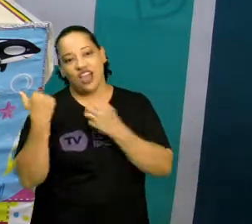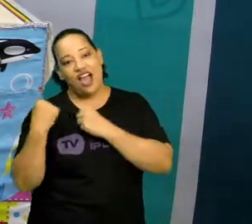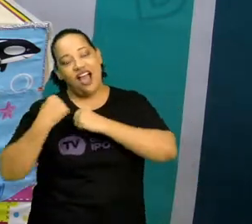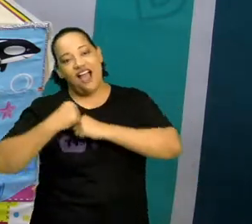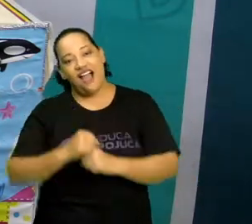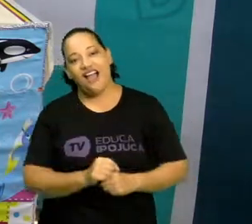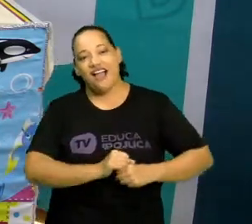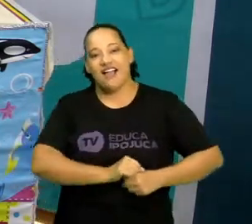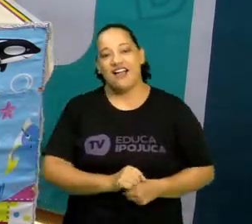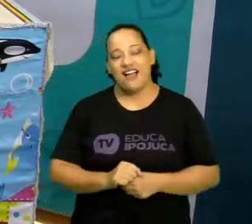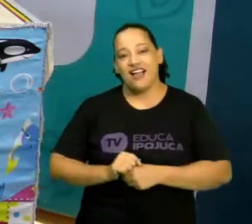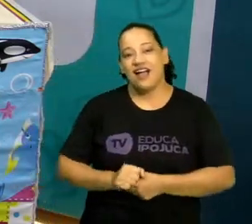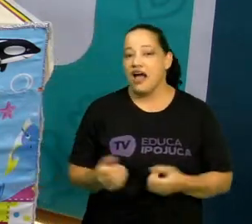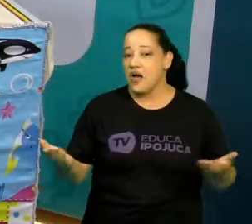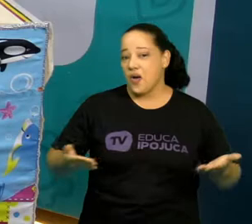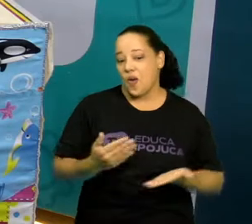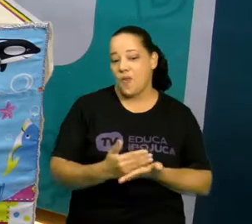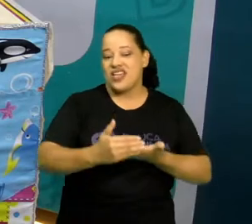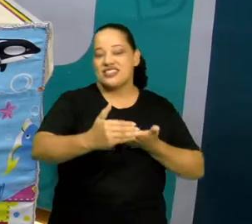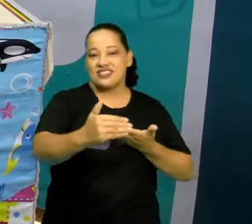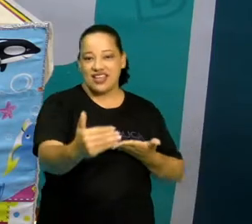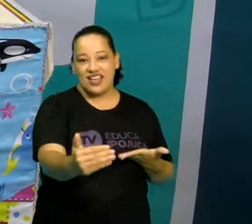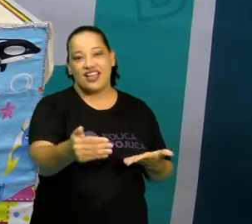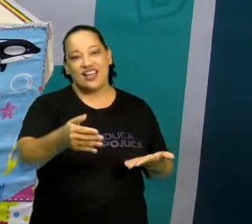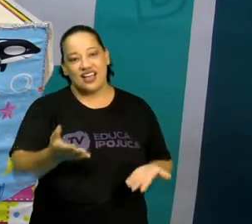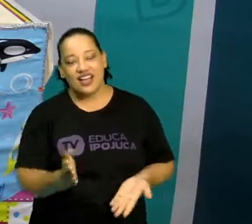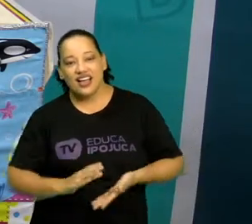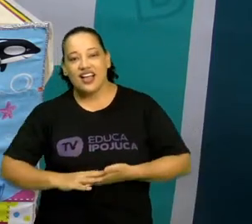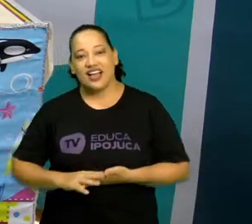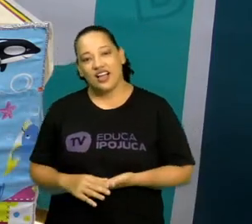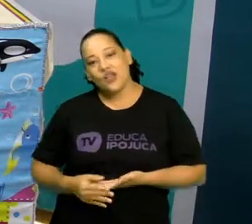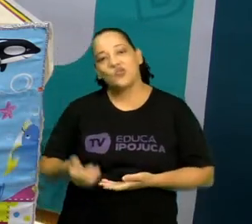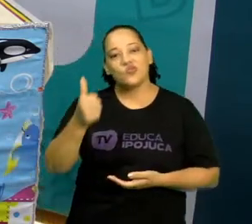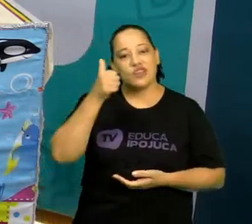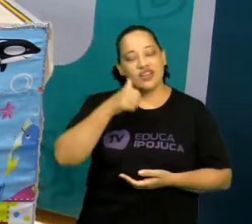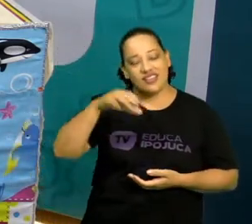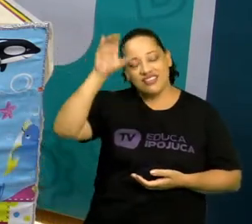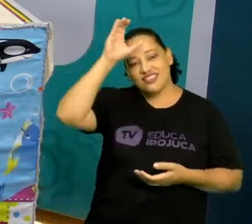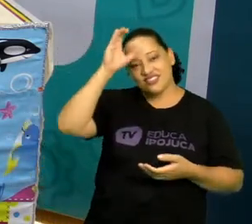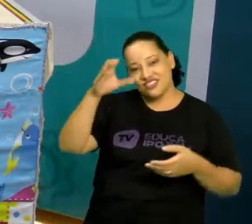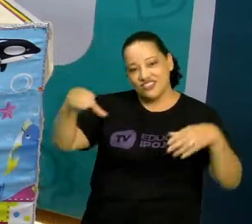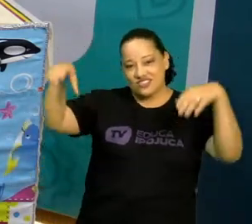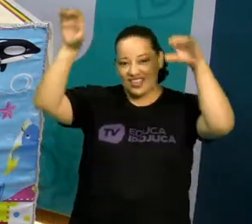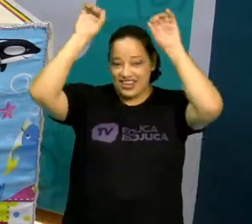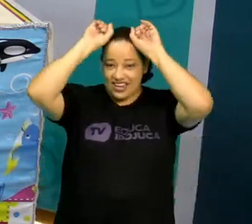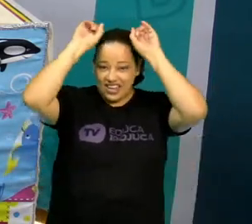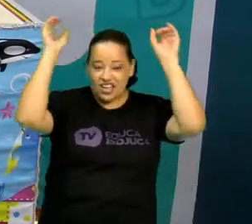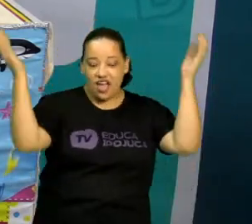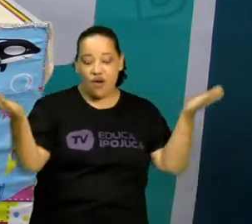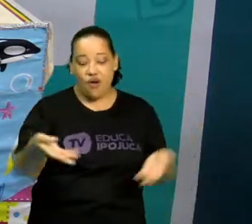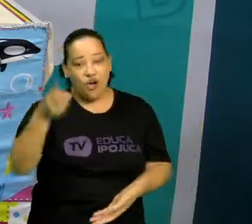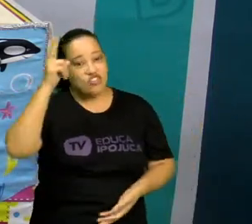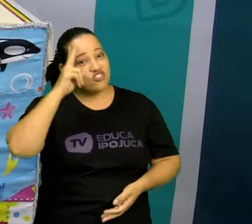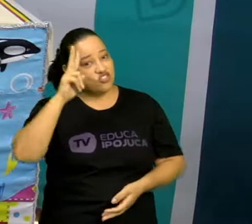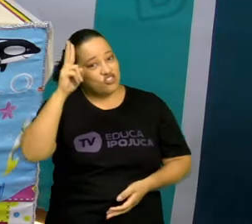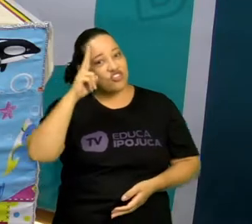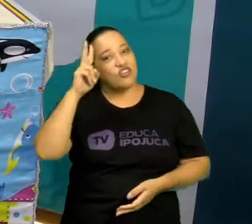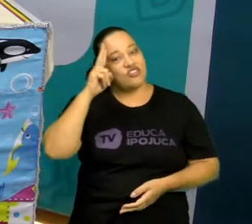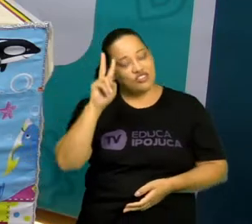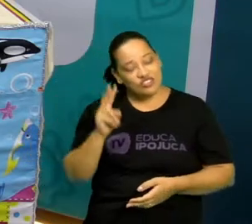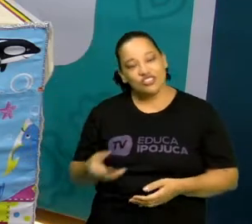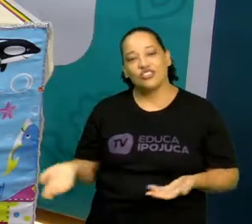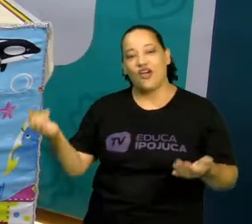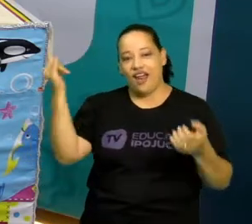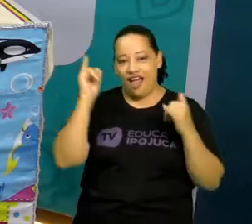Vamos lá, vai começar. Tia Lê, a história agora vai